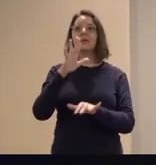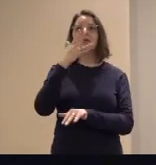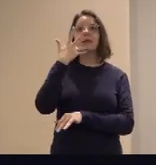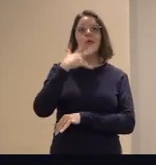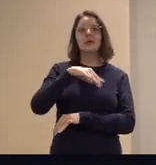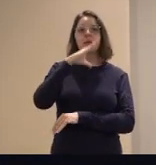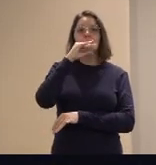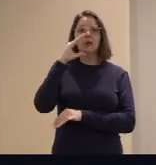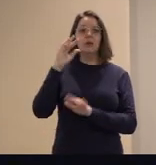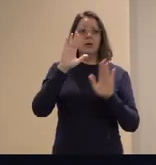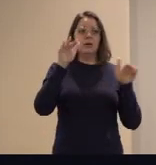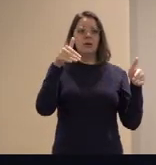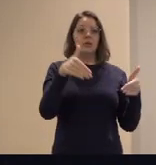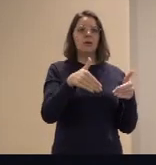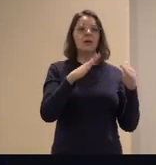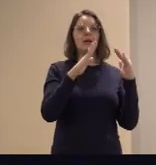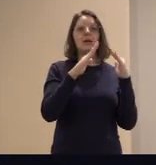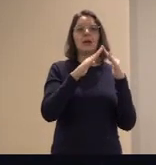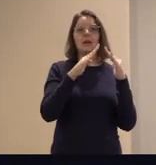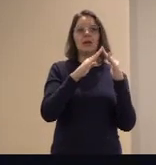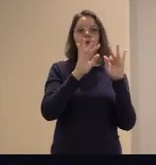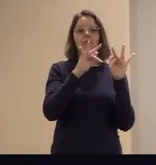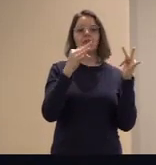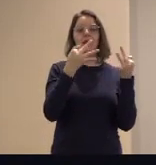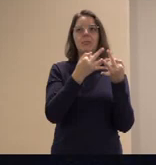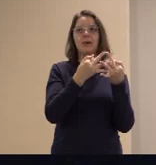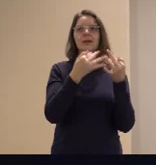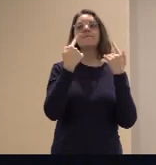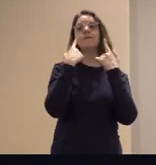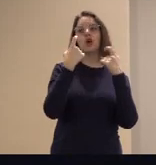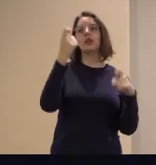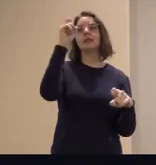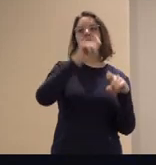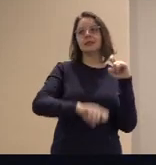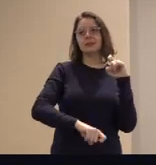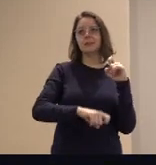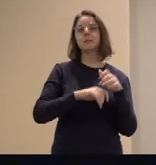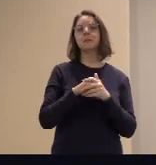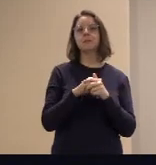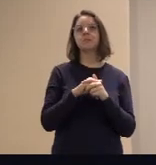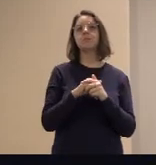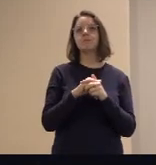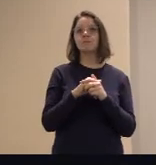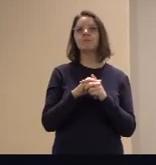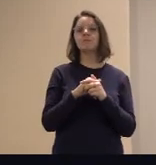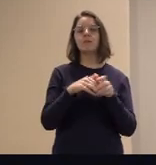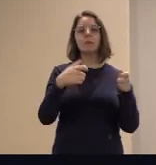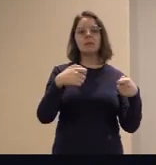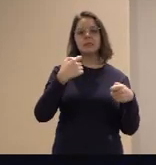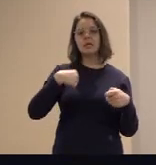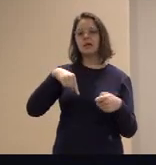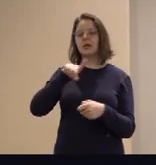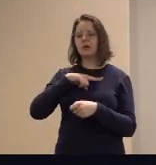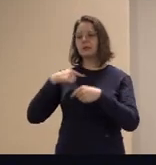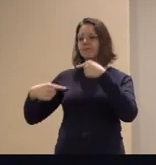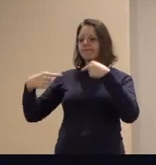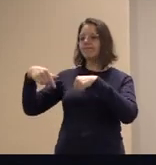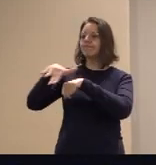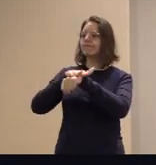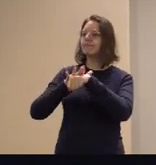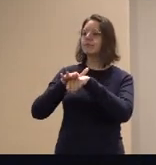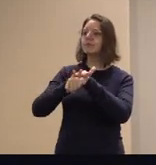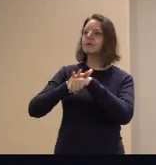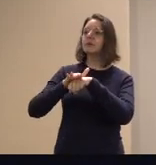ocorrem majoritariamente dentro do ambiente familiar. Então, isso é algo que precisa ser investido, precisa ser conversado, porque isso